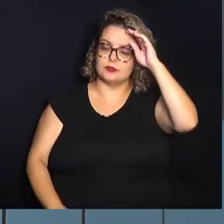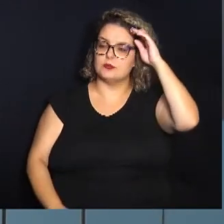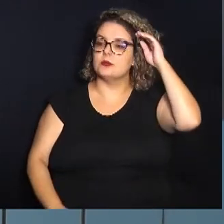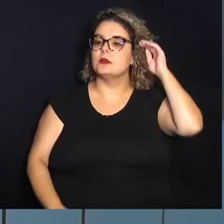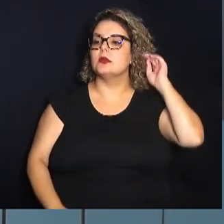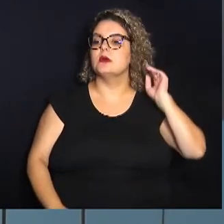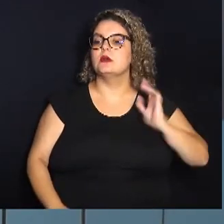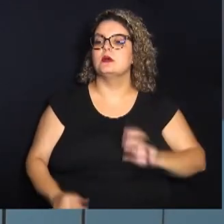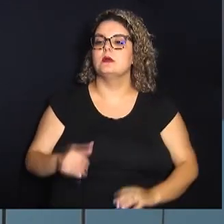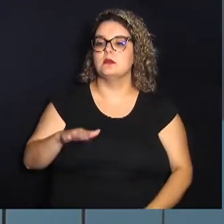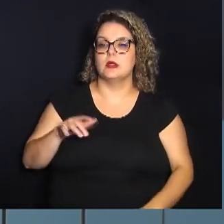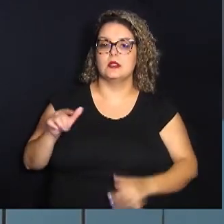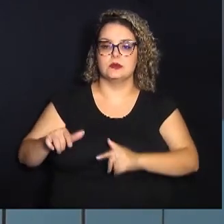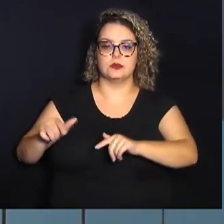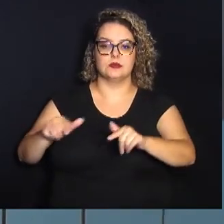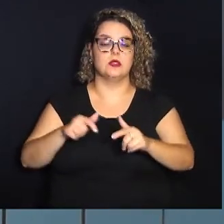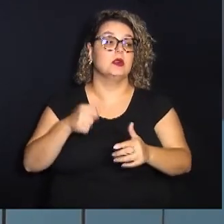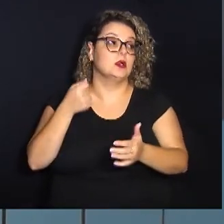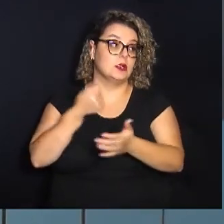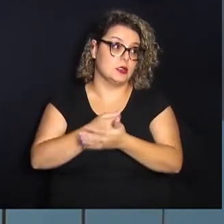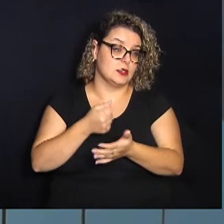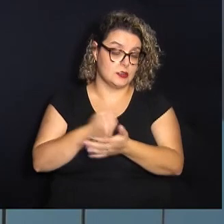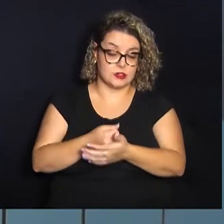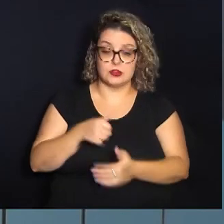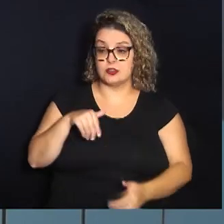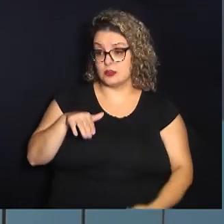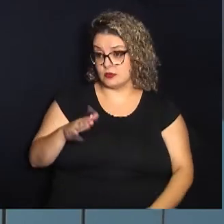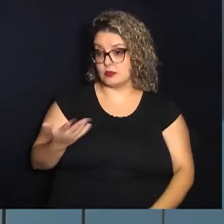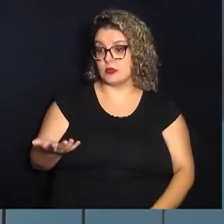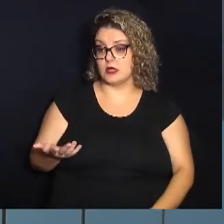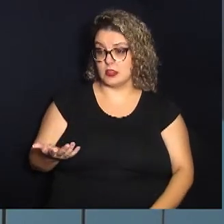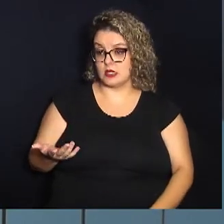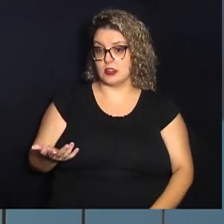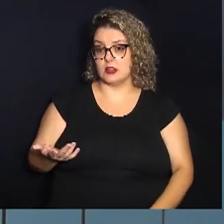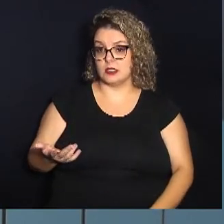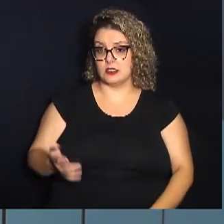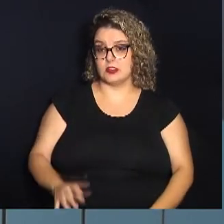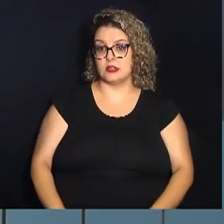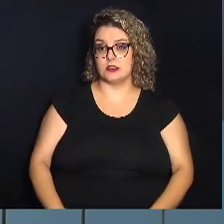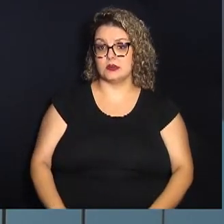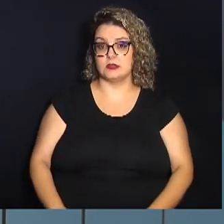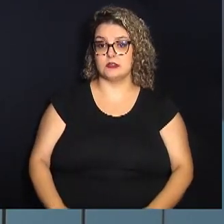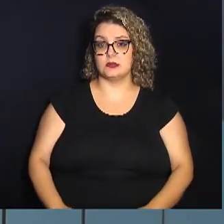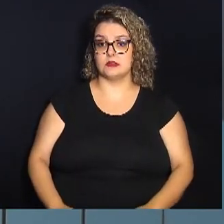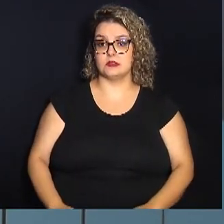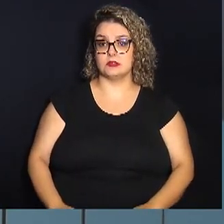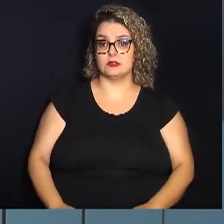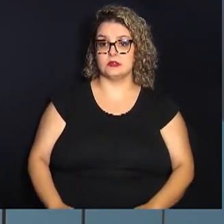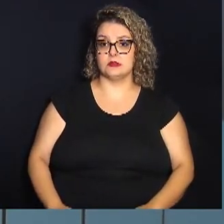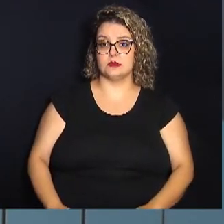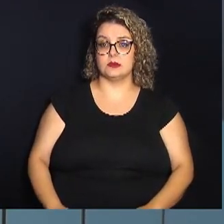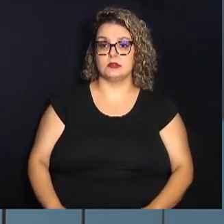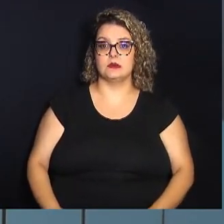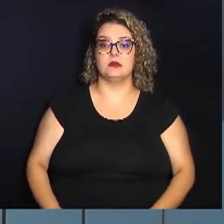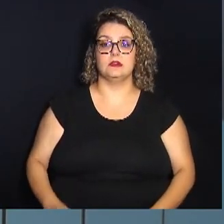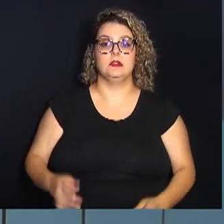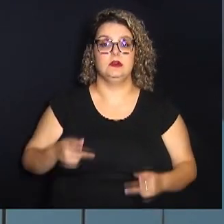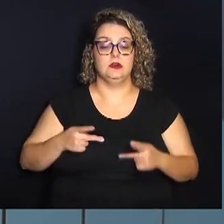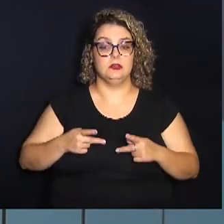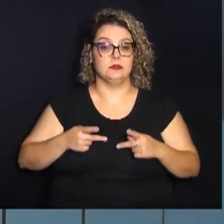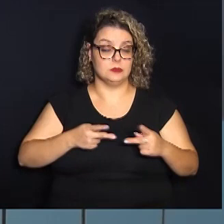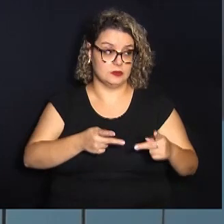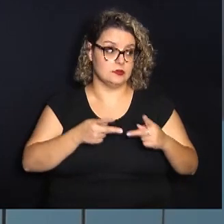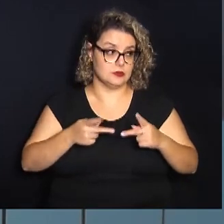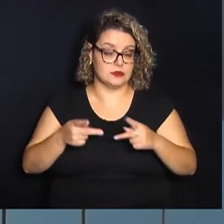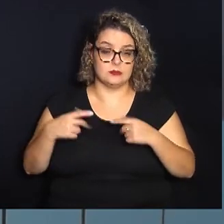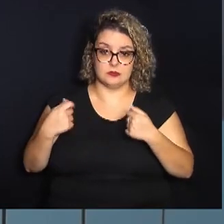né? Garantir mais ampliar mais essas visitas que é necessário se